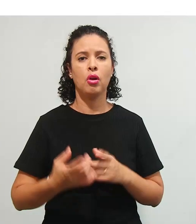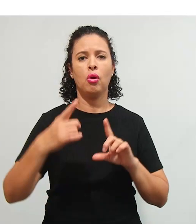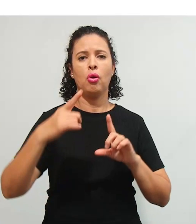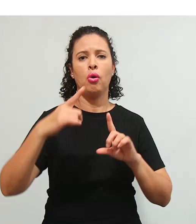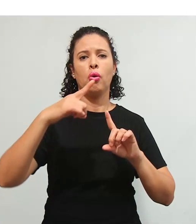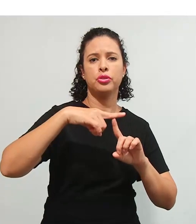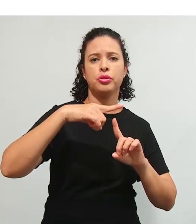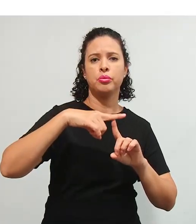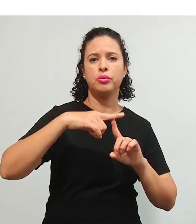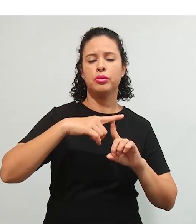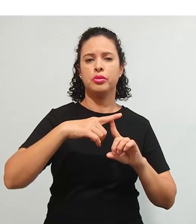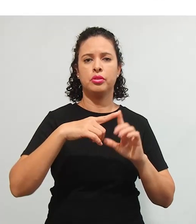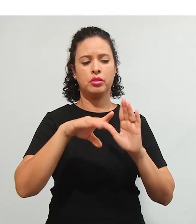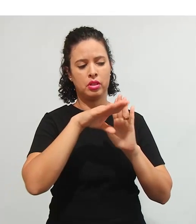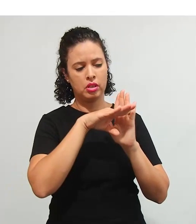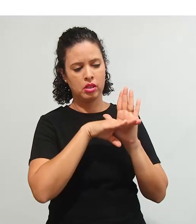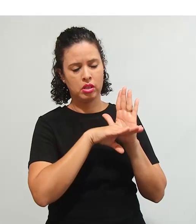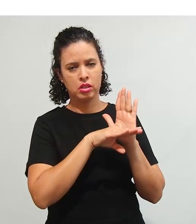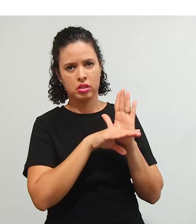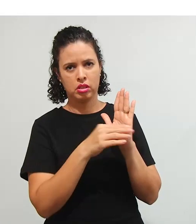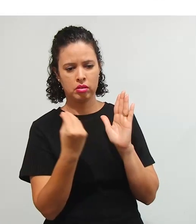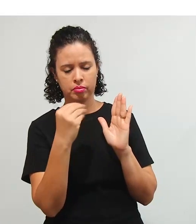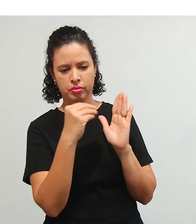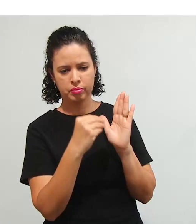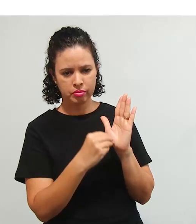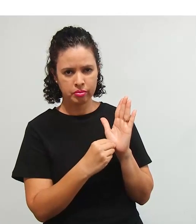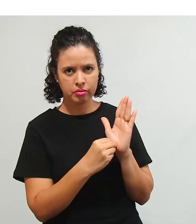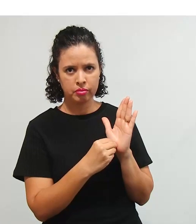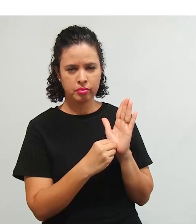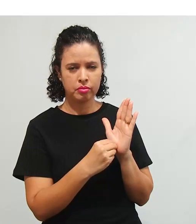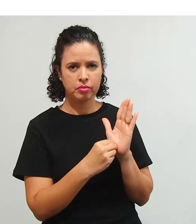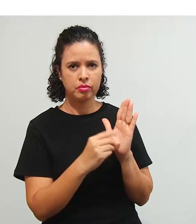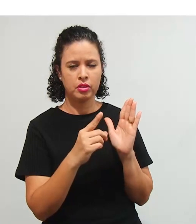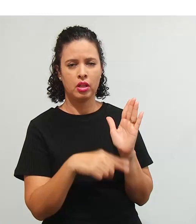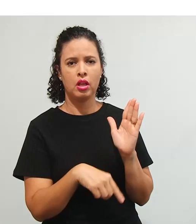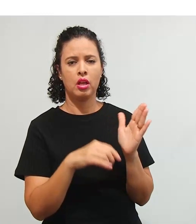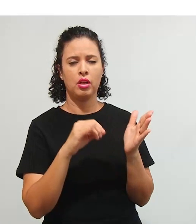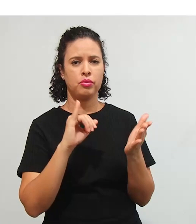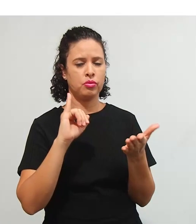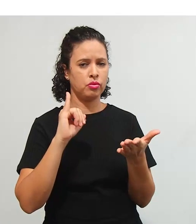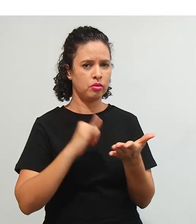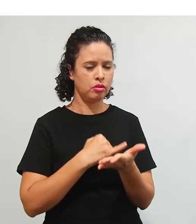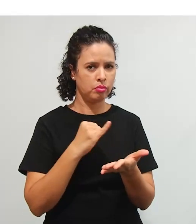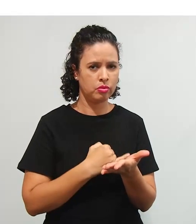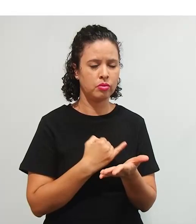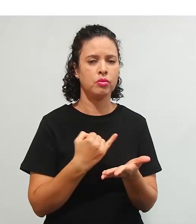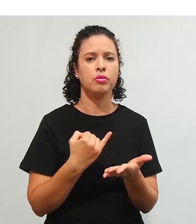tipos de receita que passam pela etapa de lançamento? São os tributos,